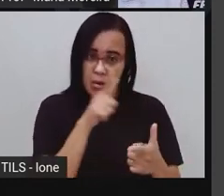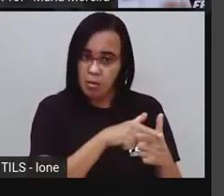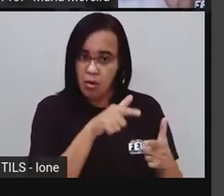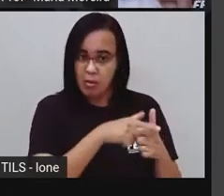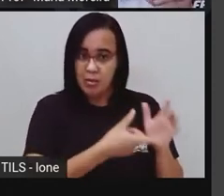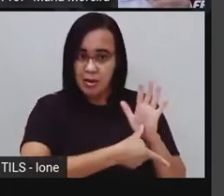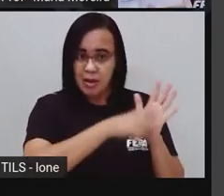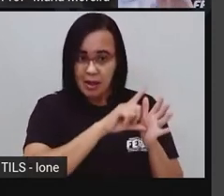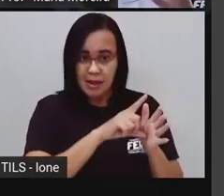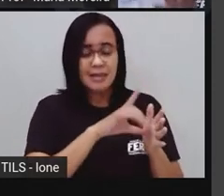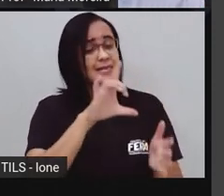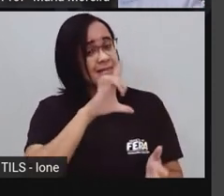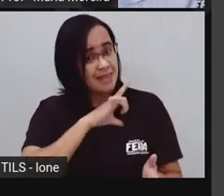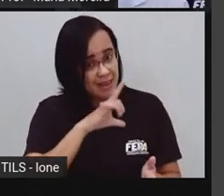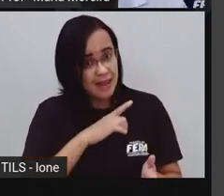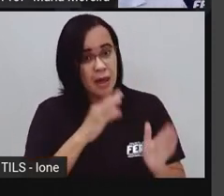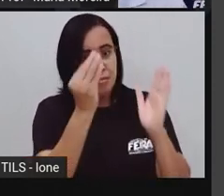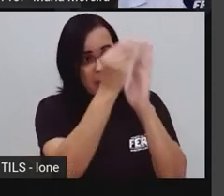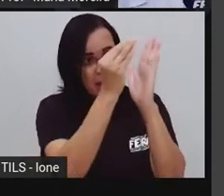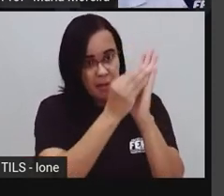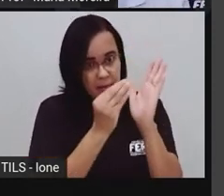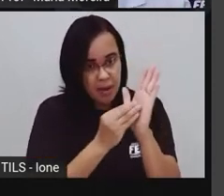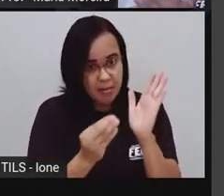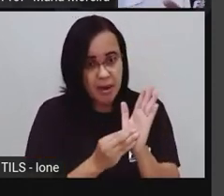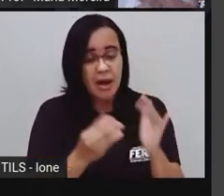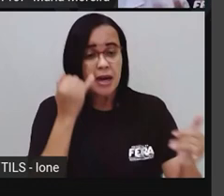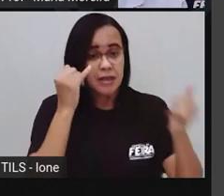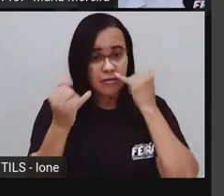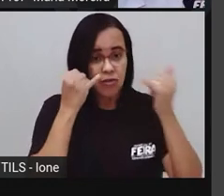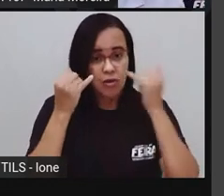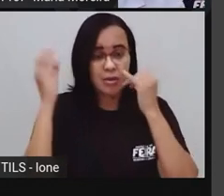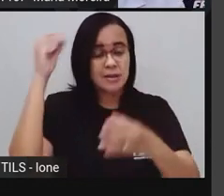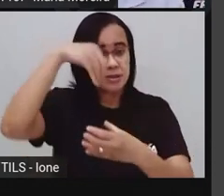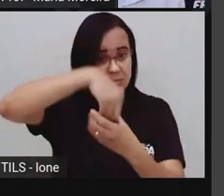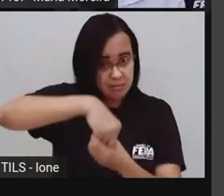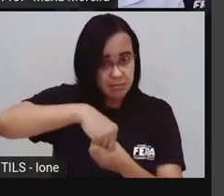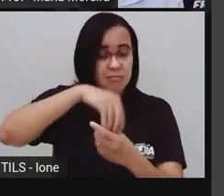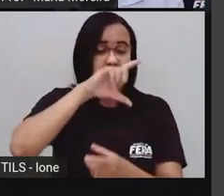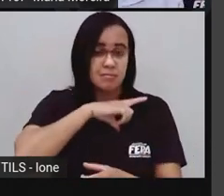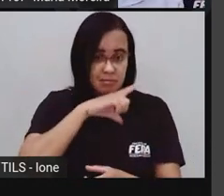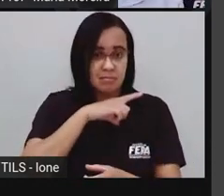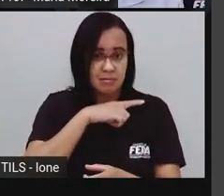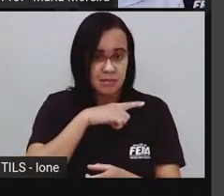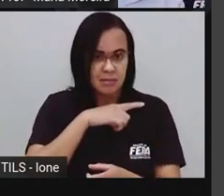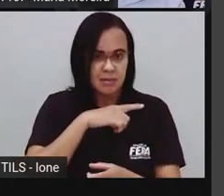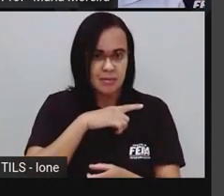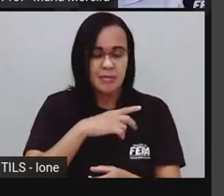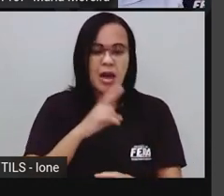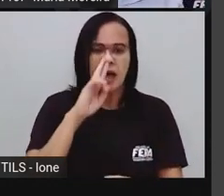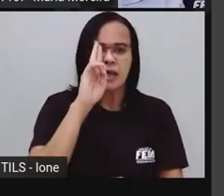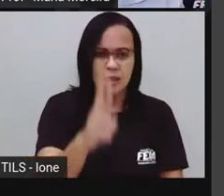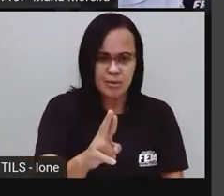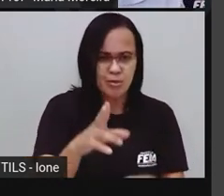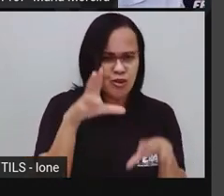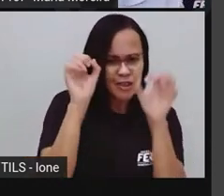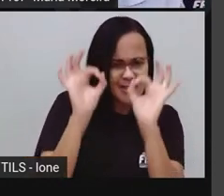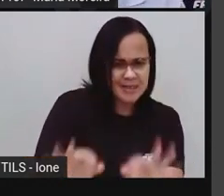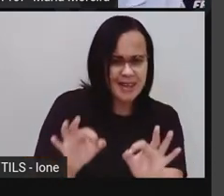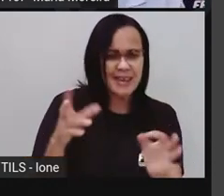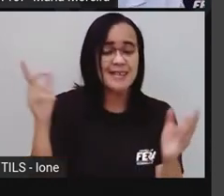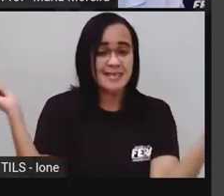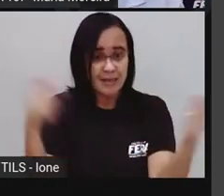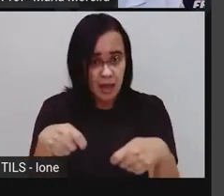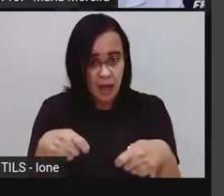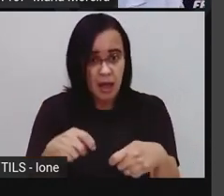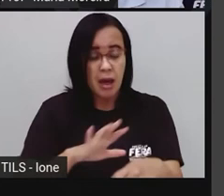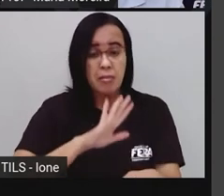né E aí Obviamente você tinha o resultado você conseguia fazer o cálculo e ter o resultado mas a situação nessas